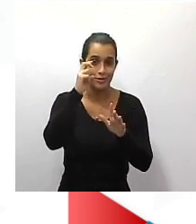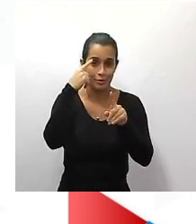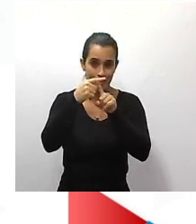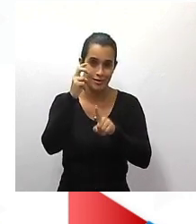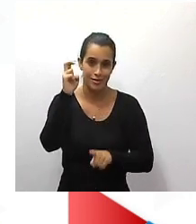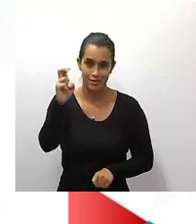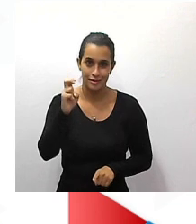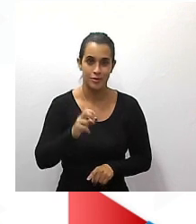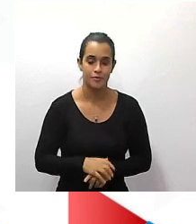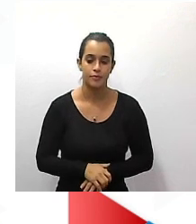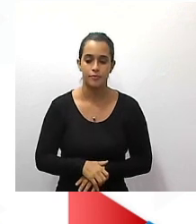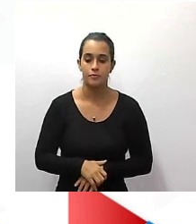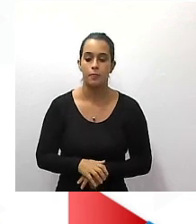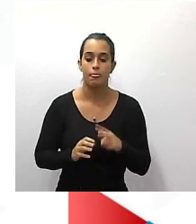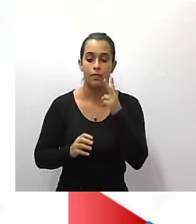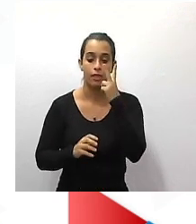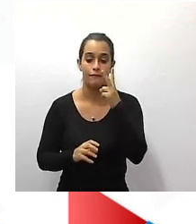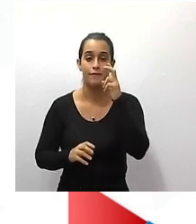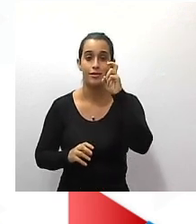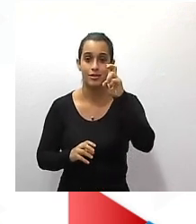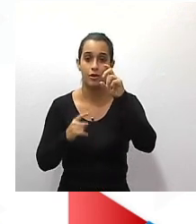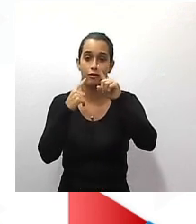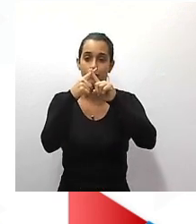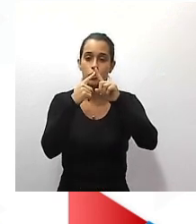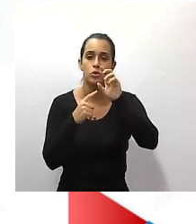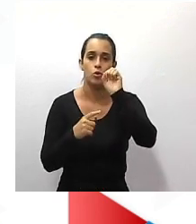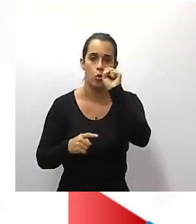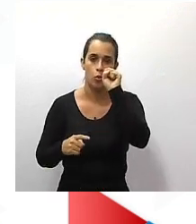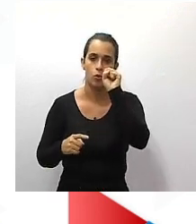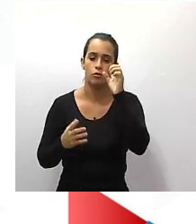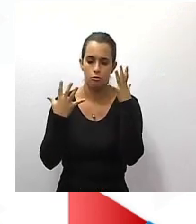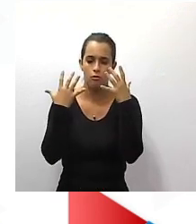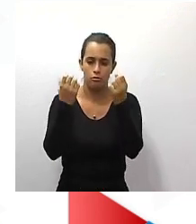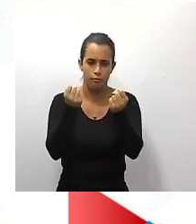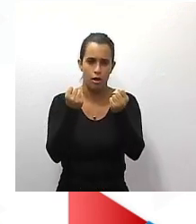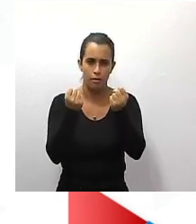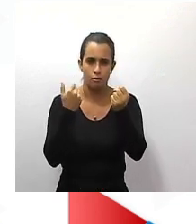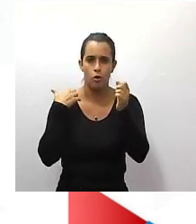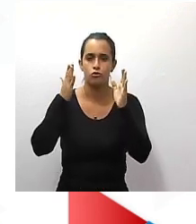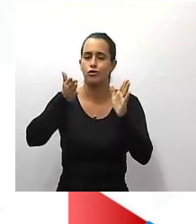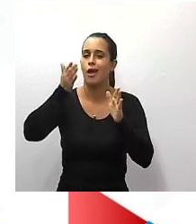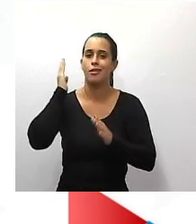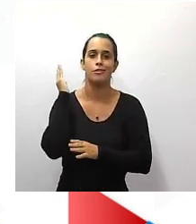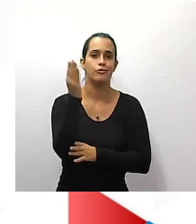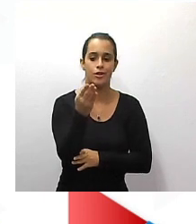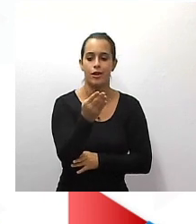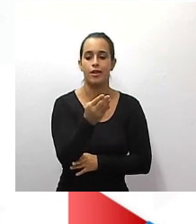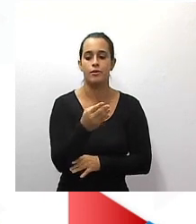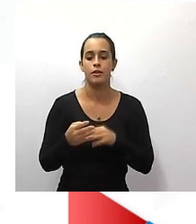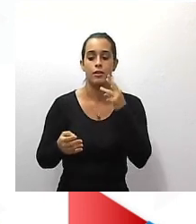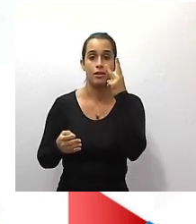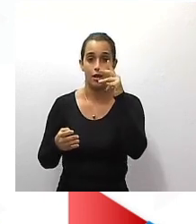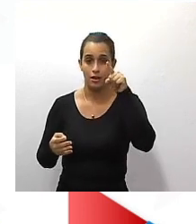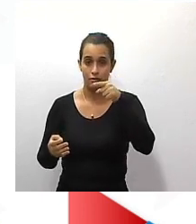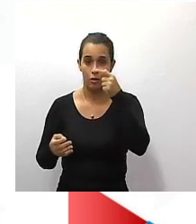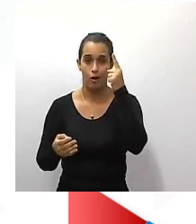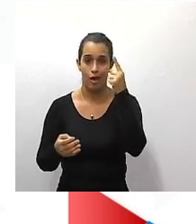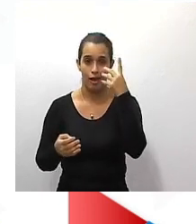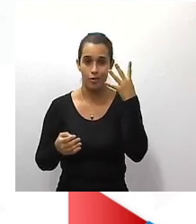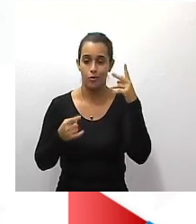o volume do cilindro. Fácil assim? Só lembrar dessa sequência, tá bom? Agora vem comigo que eu vou te mostrar os múltiplos